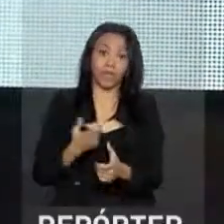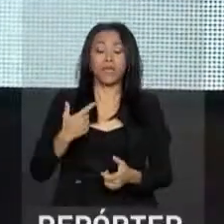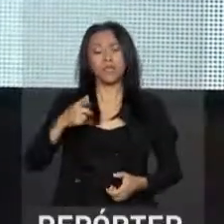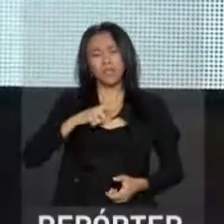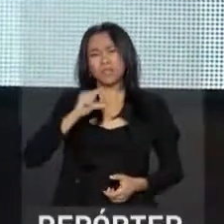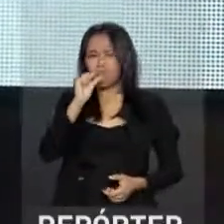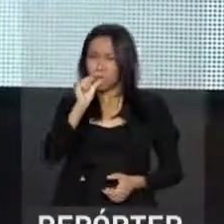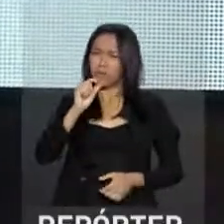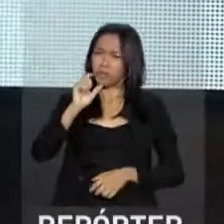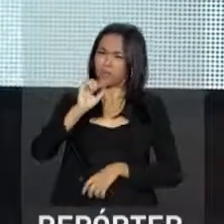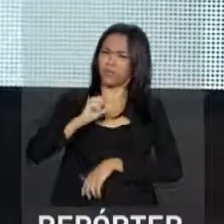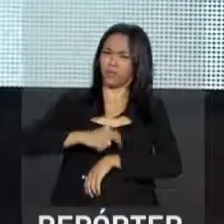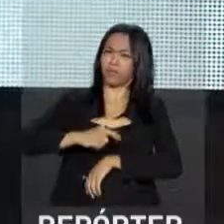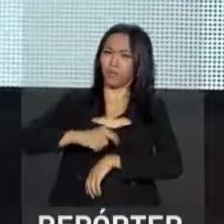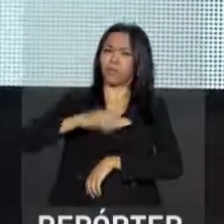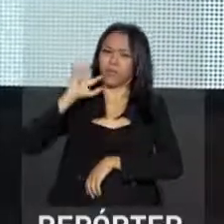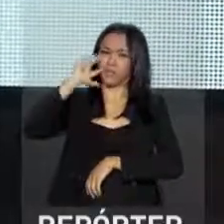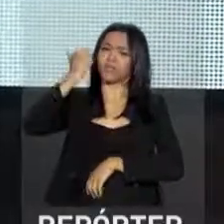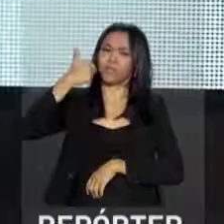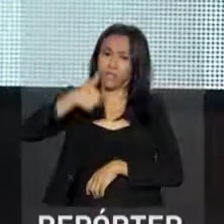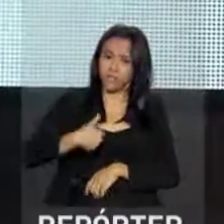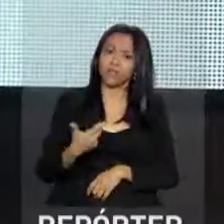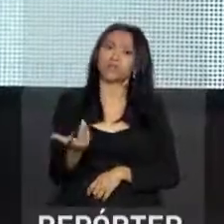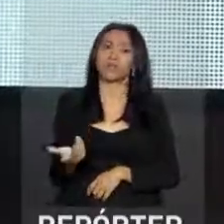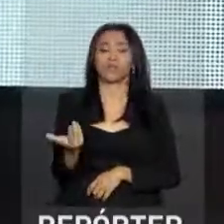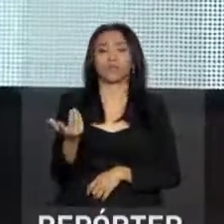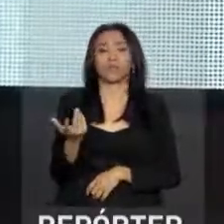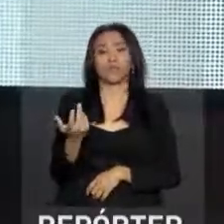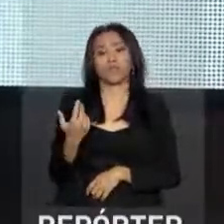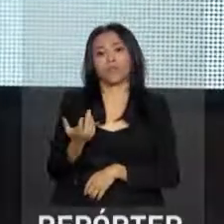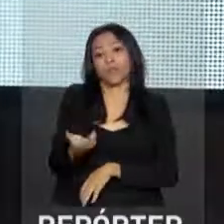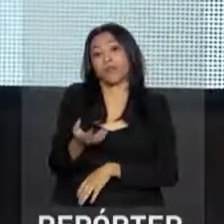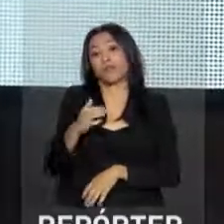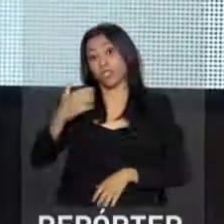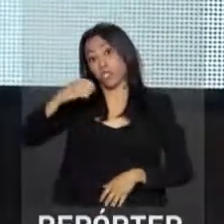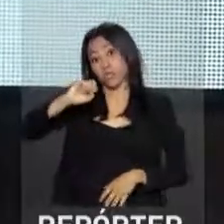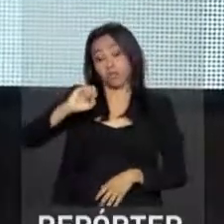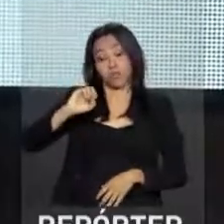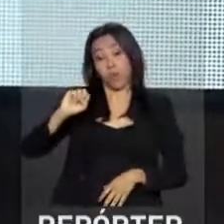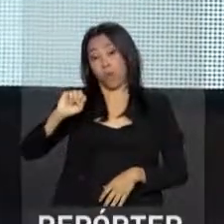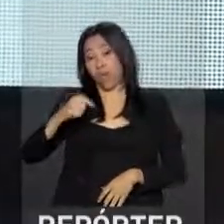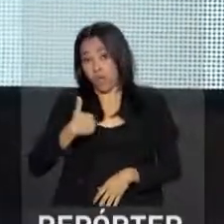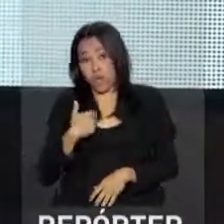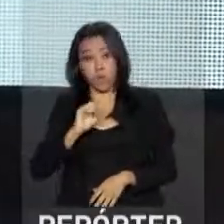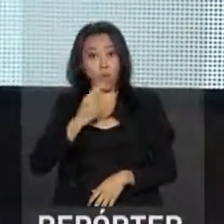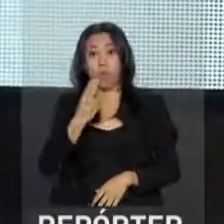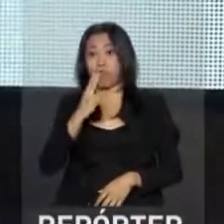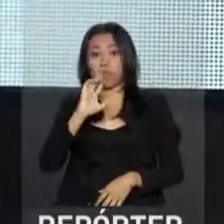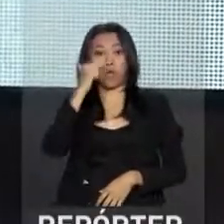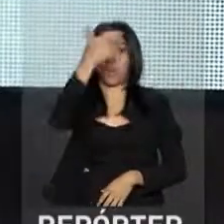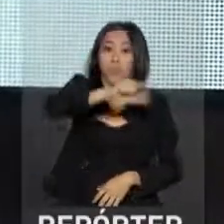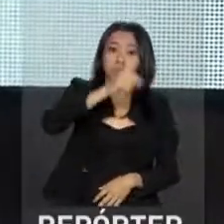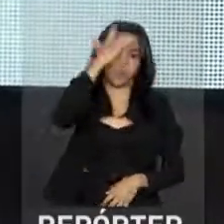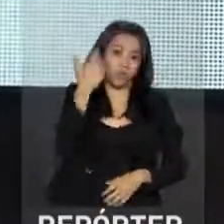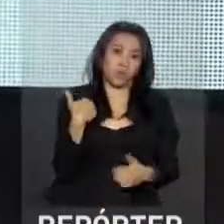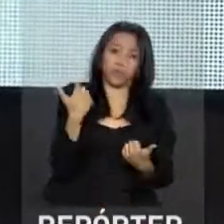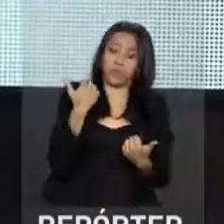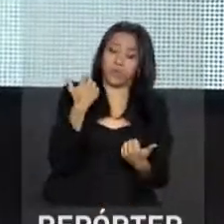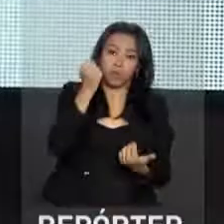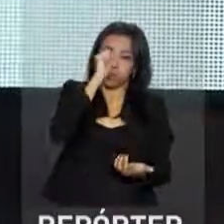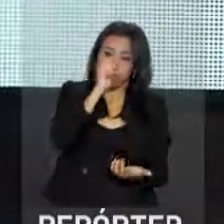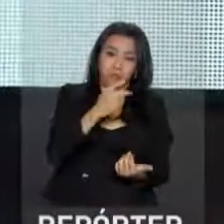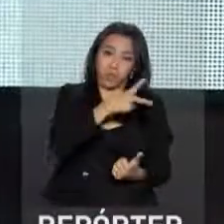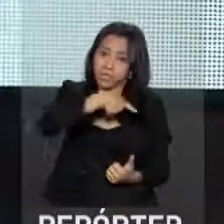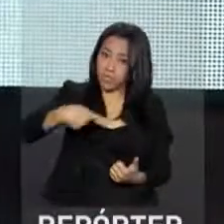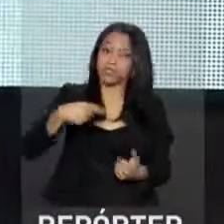resolver esta questão federativa, mas seja eu, seja quem for, a revisão da